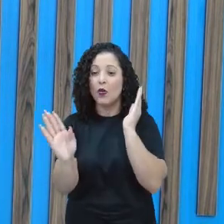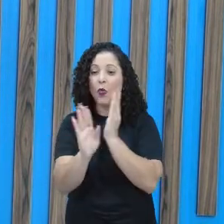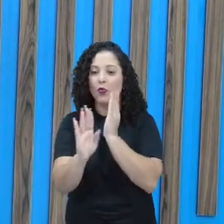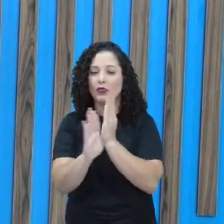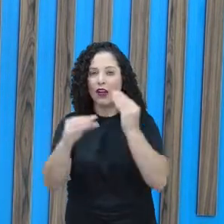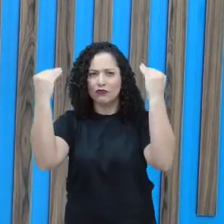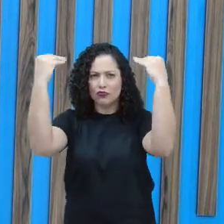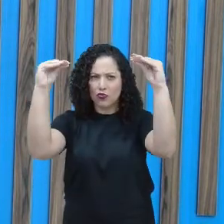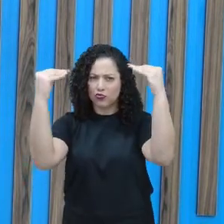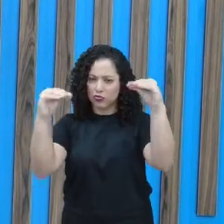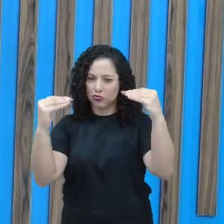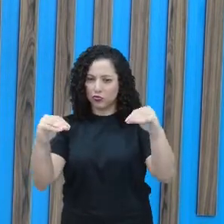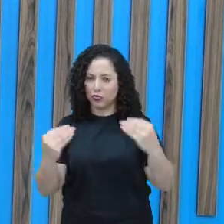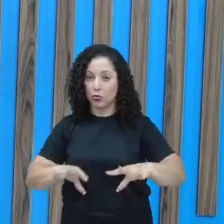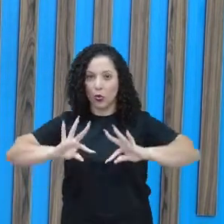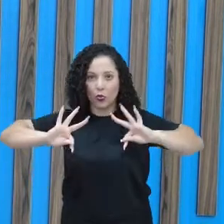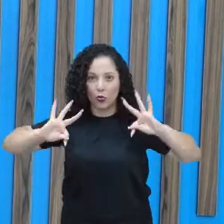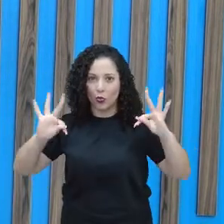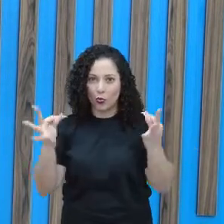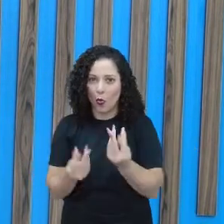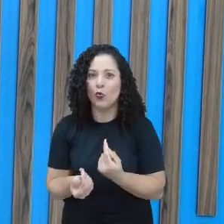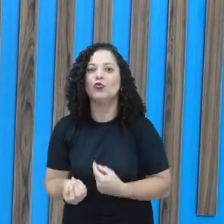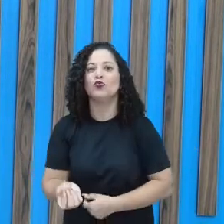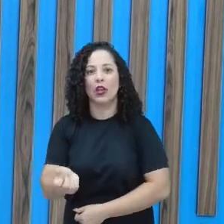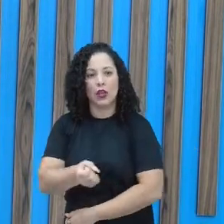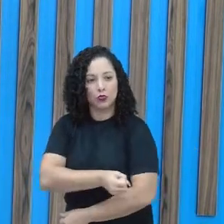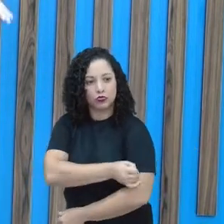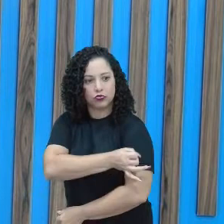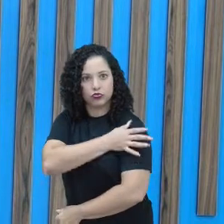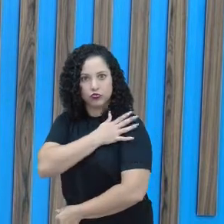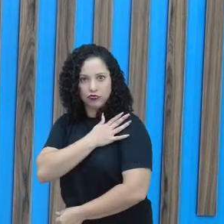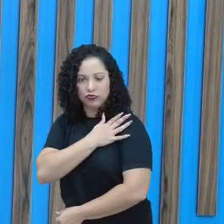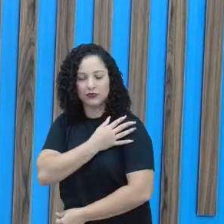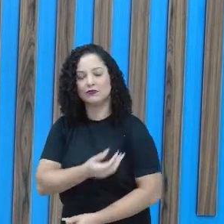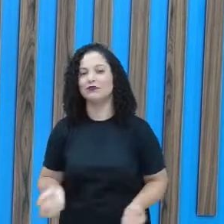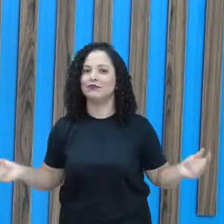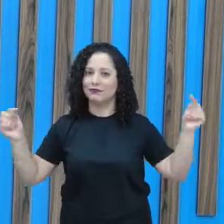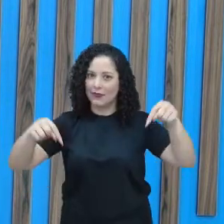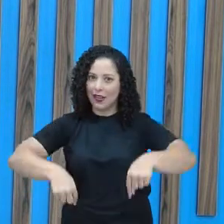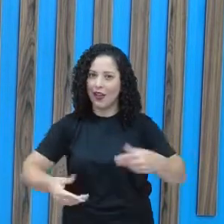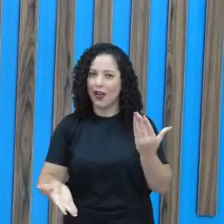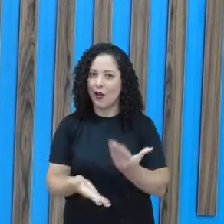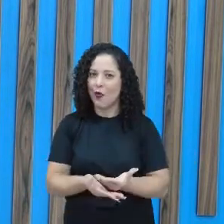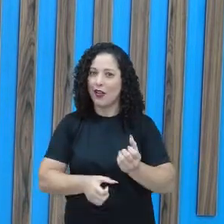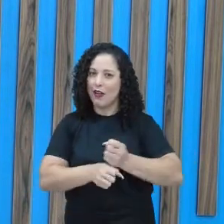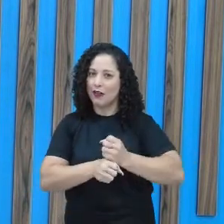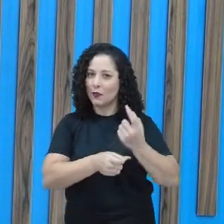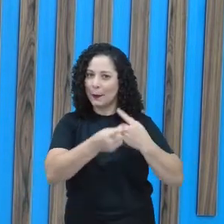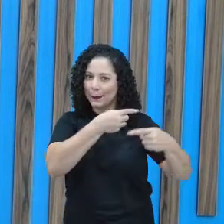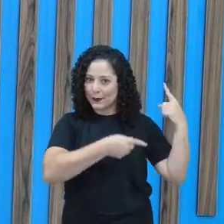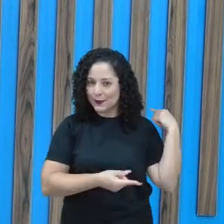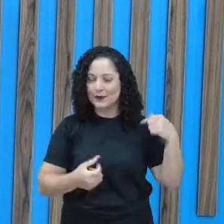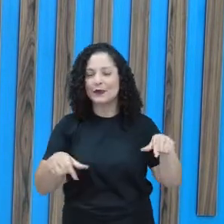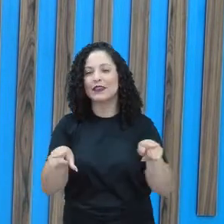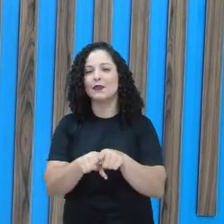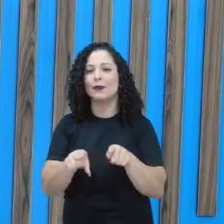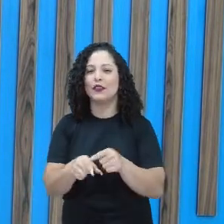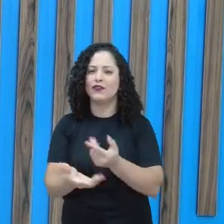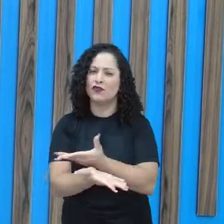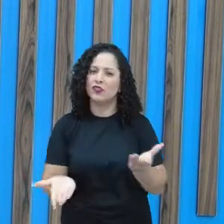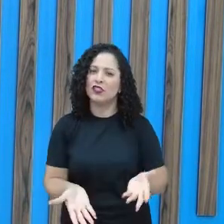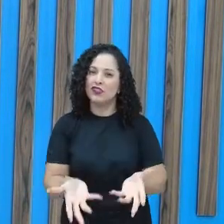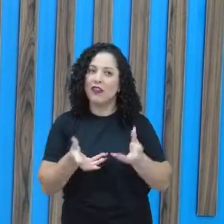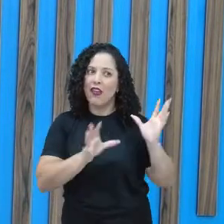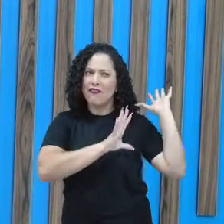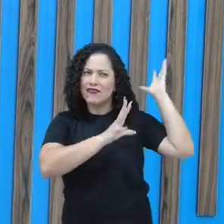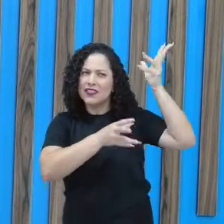a playlist com todos os anos, com todas as aulas desse ano, do ano passado. Então, se vocês precisarem revisar